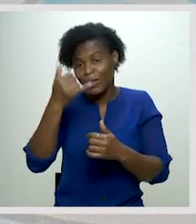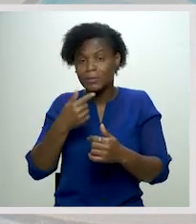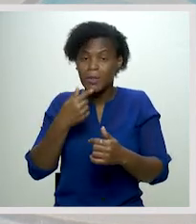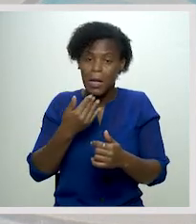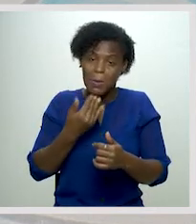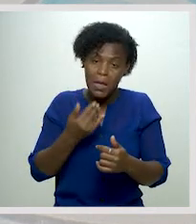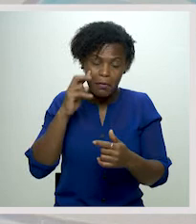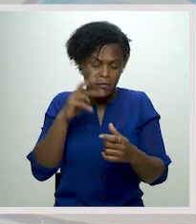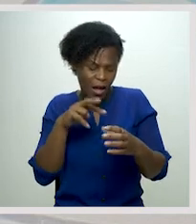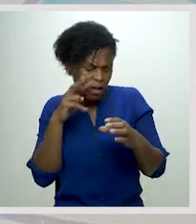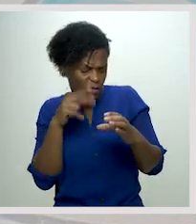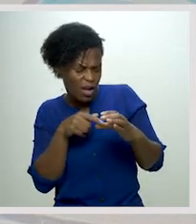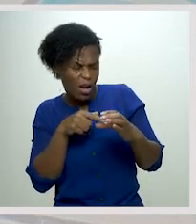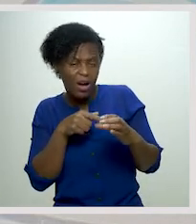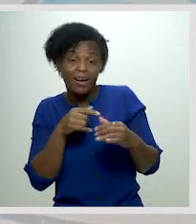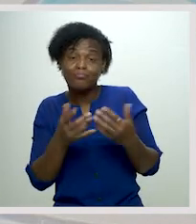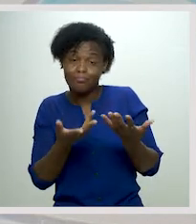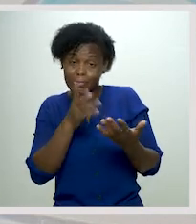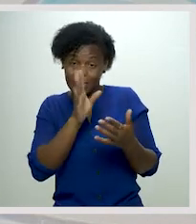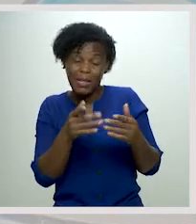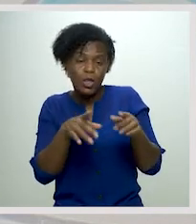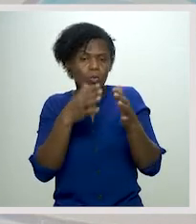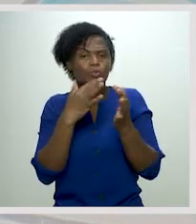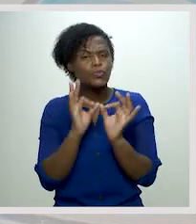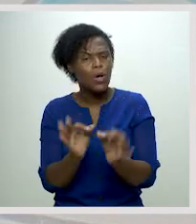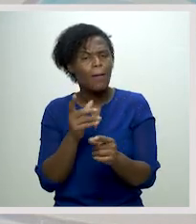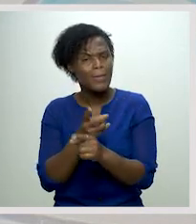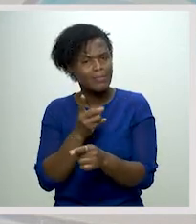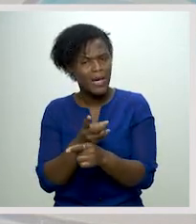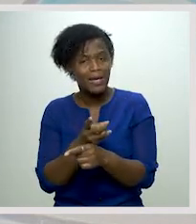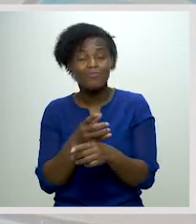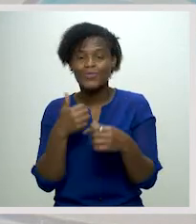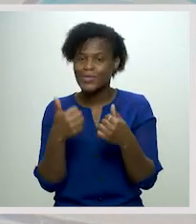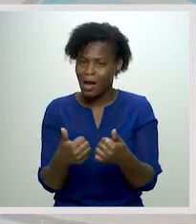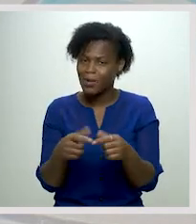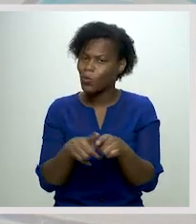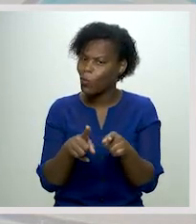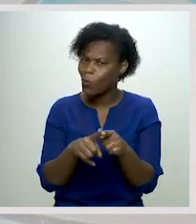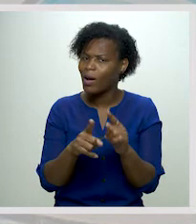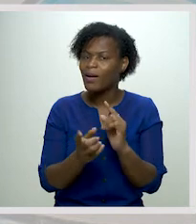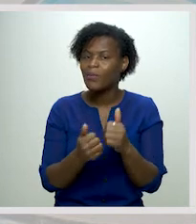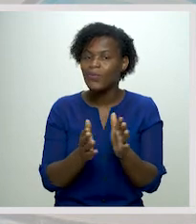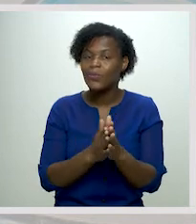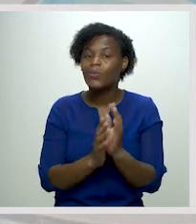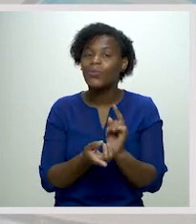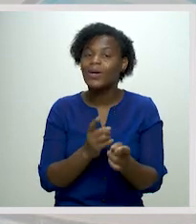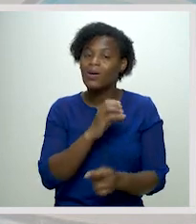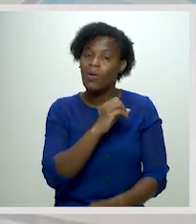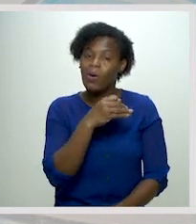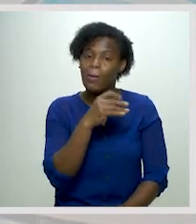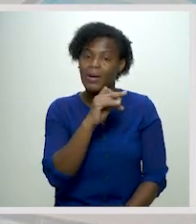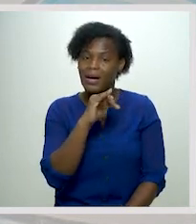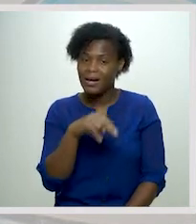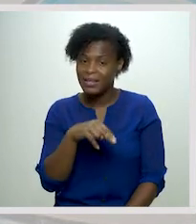simulação, praticamente, e essa simulação deu exatamente certo tudo o